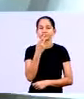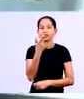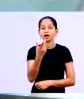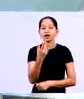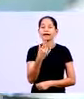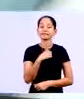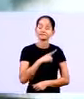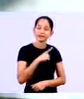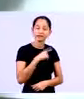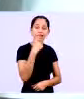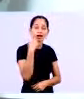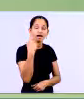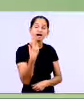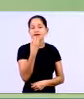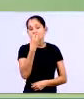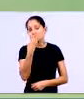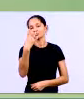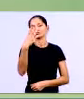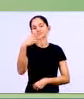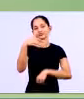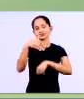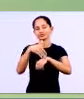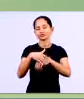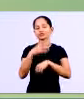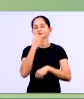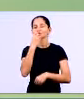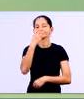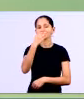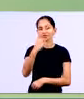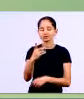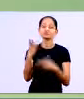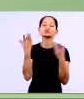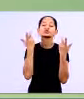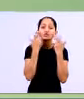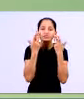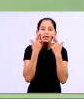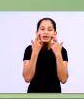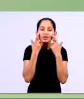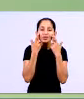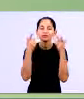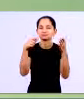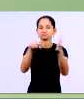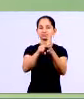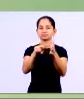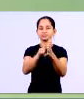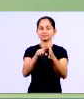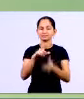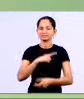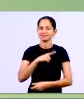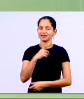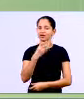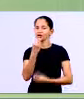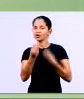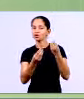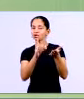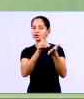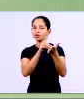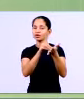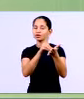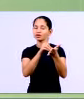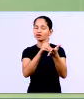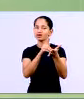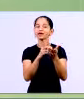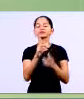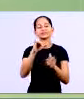um bom dia, aqui é substantivo. Se vocês forem olhar no vocabulário da língua portuguesa, nos dicionários, vocês vão ver bom dia, quando